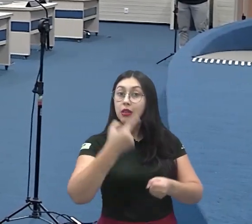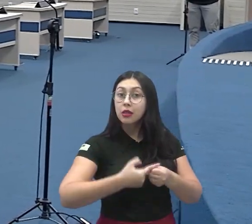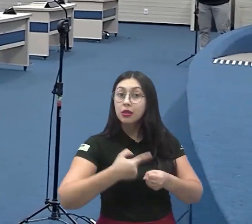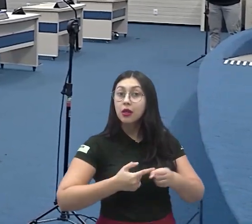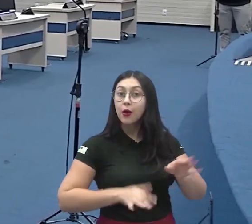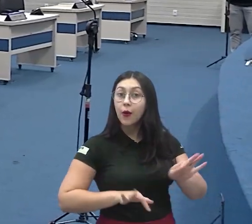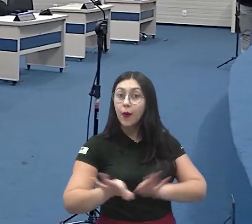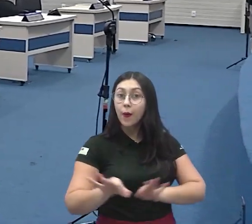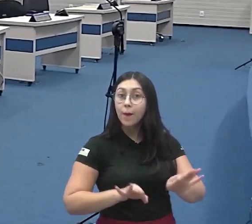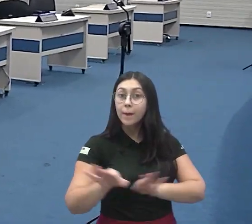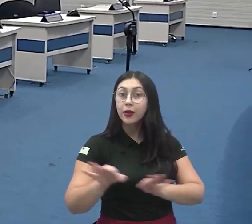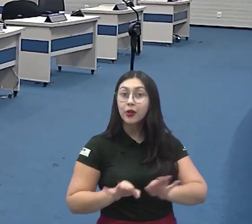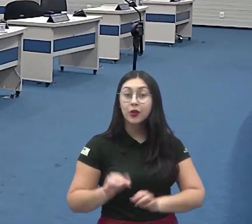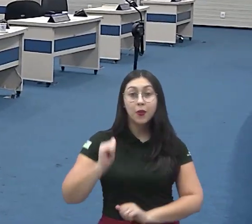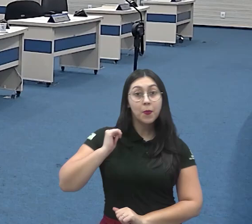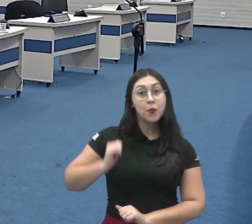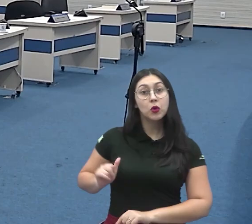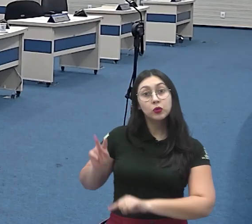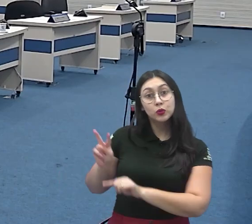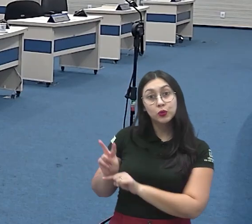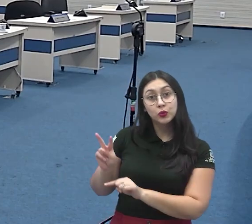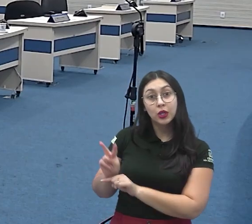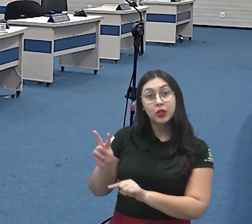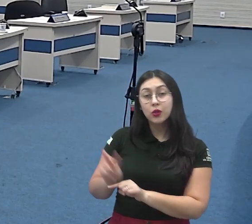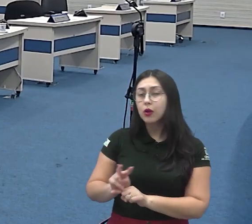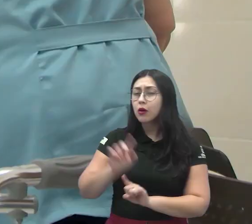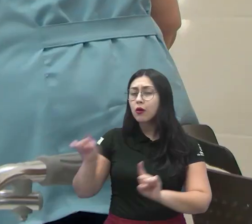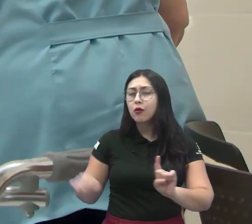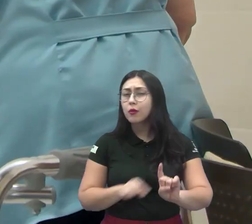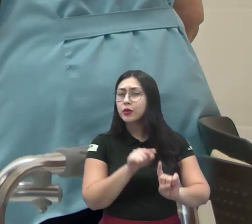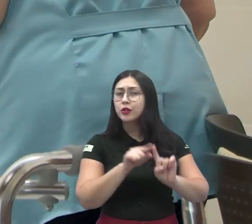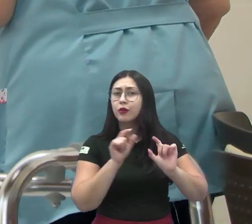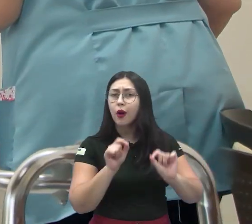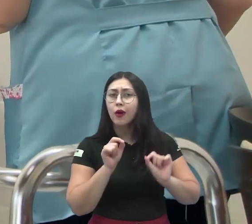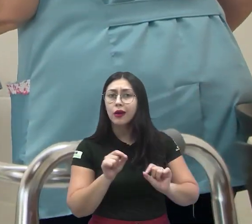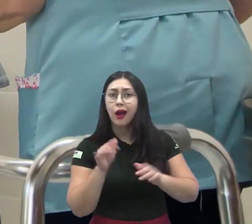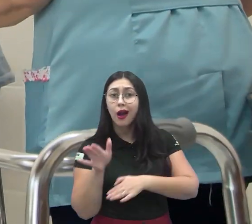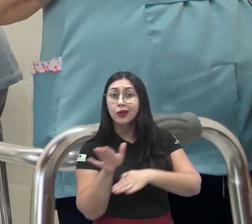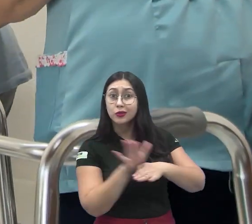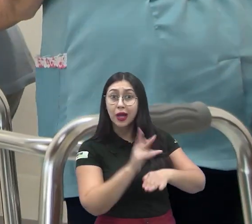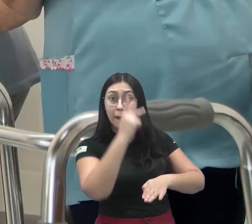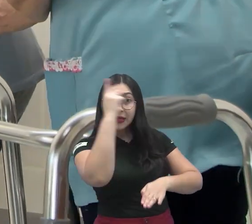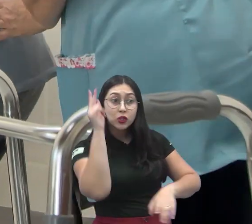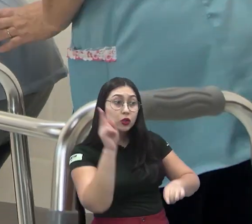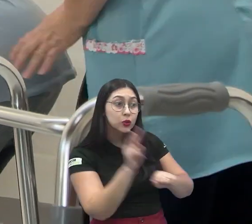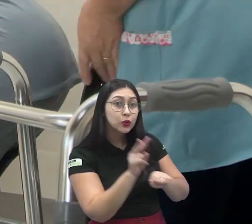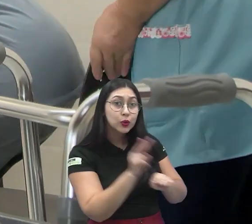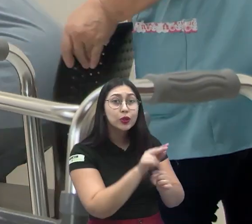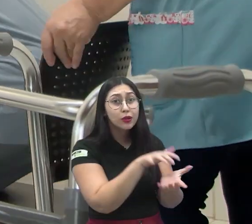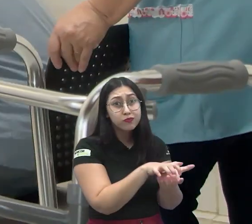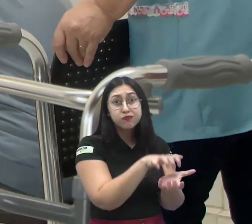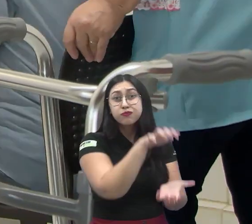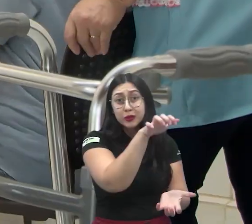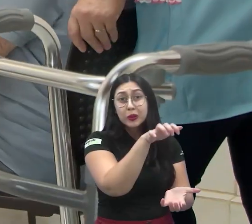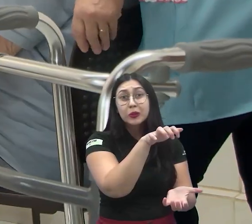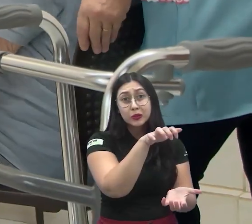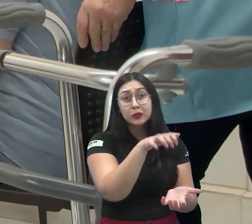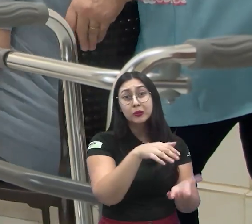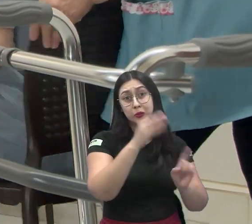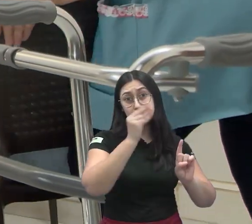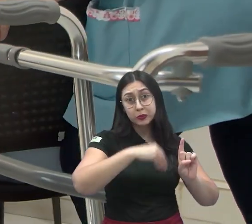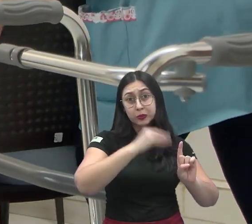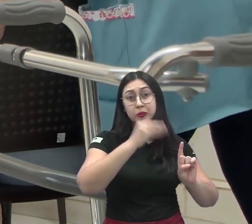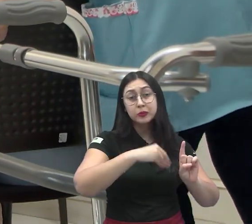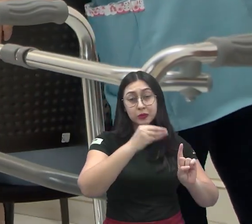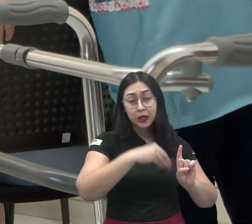na cidade o programa Bolsa Cuidador, destinado a cuidadores de idosos acamados ou dependentes em